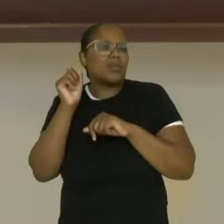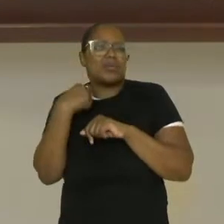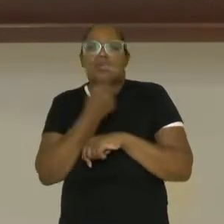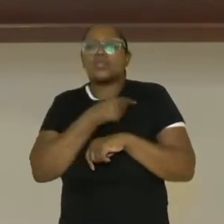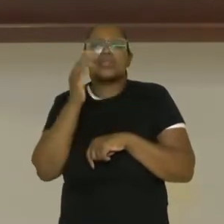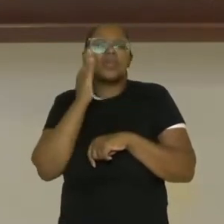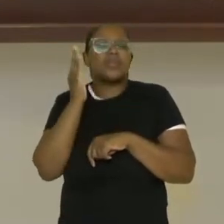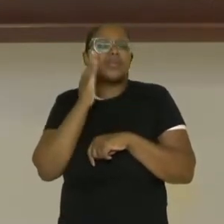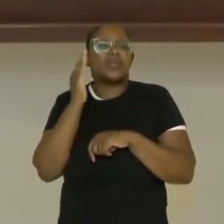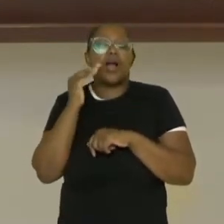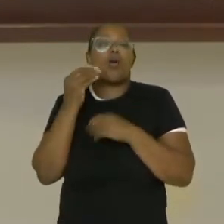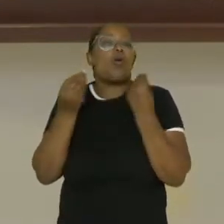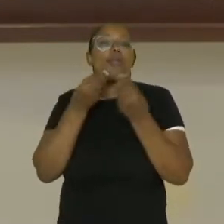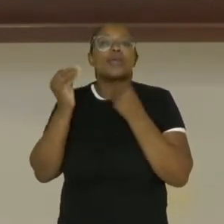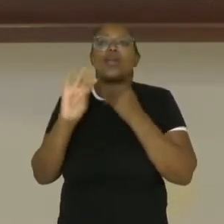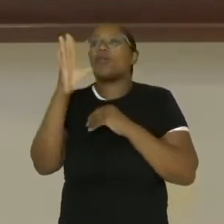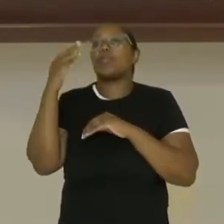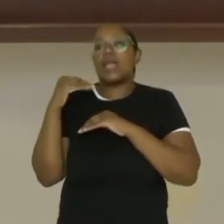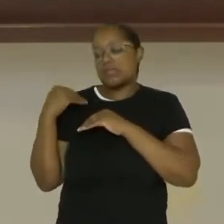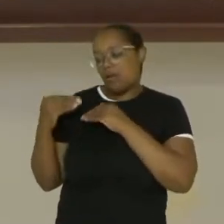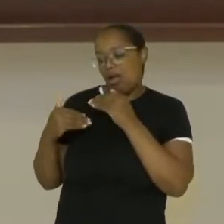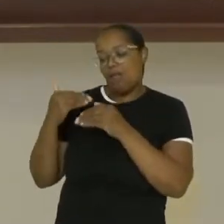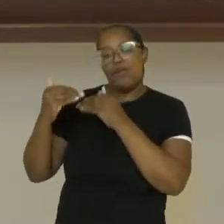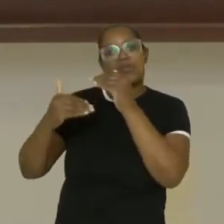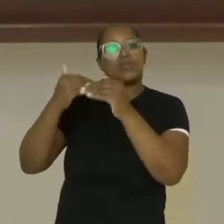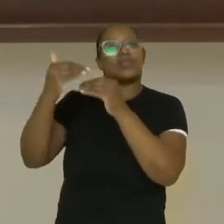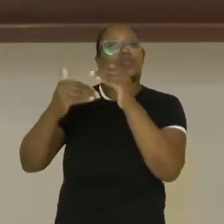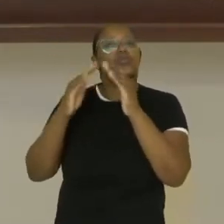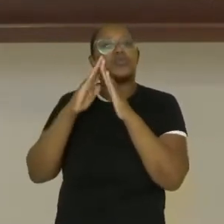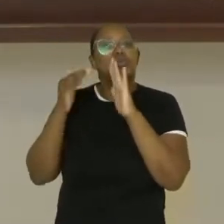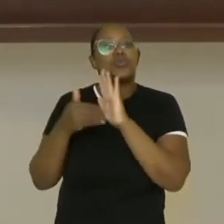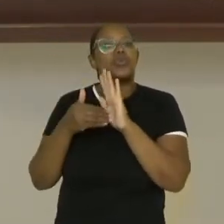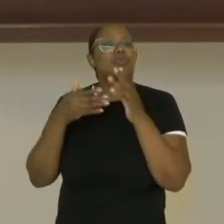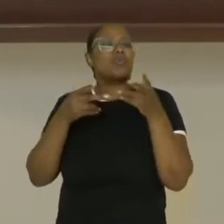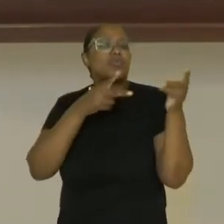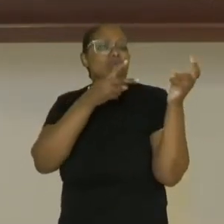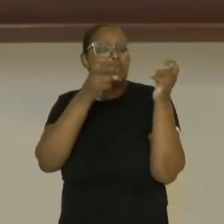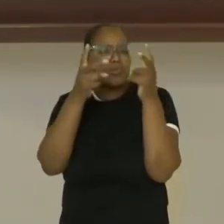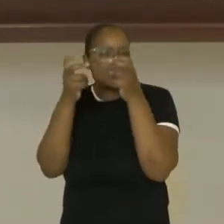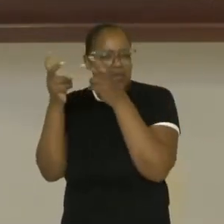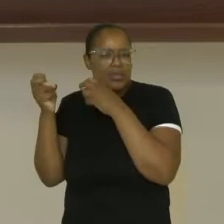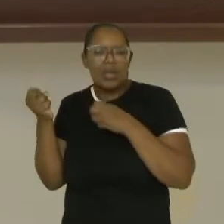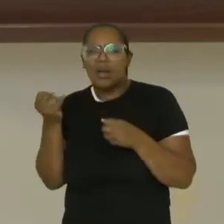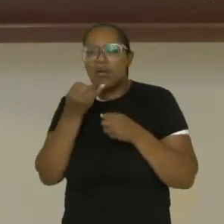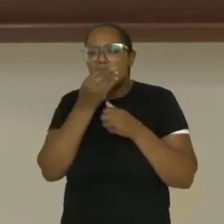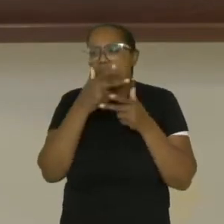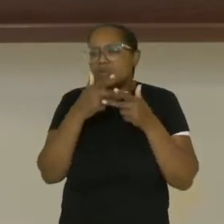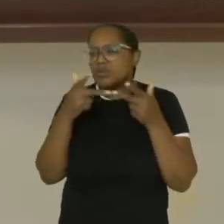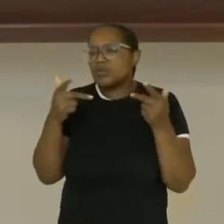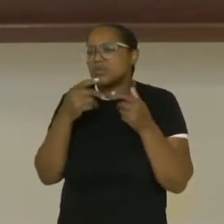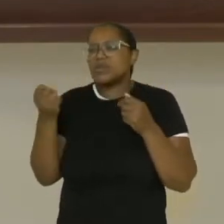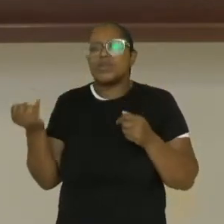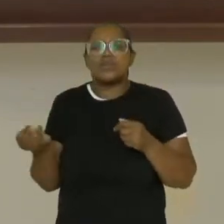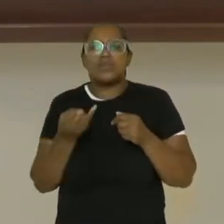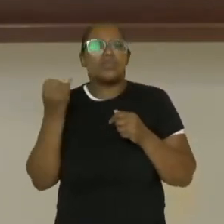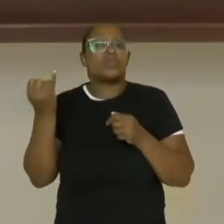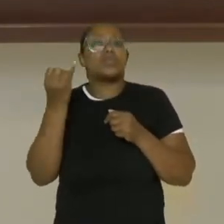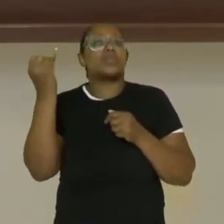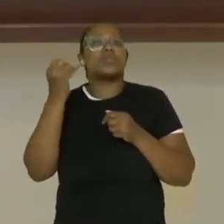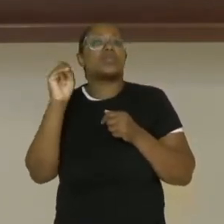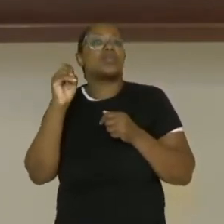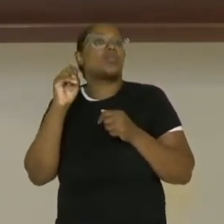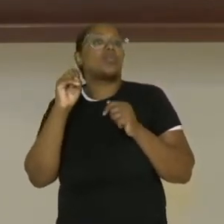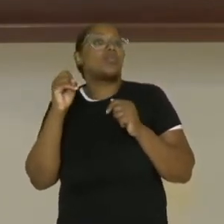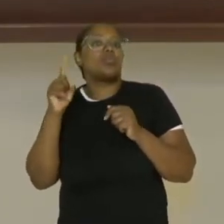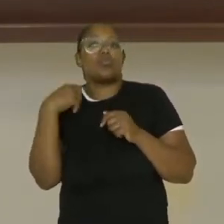evolução. Dentro desse mecanismo, então, conceitual, vamos identificar algumas estruturas que, logicamente,